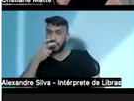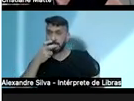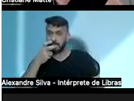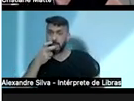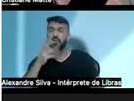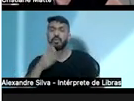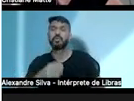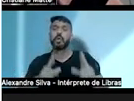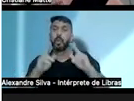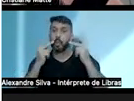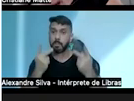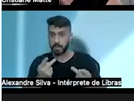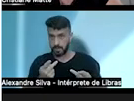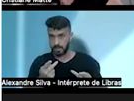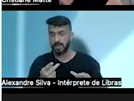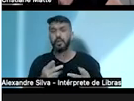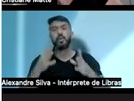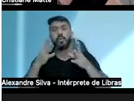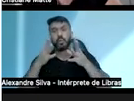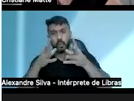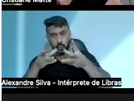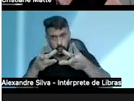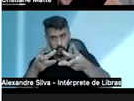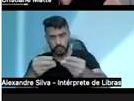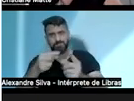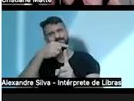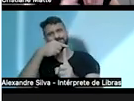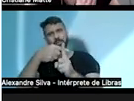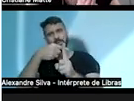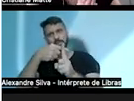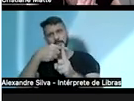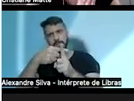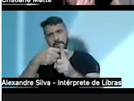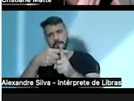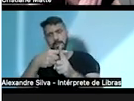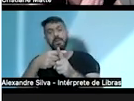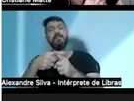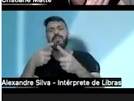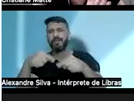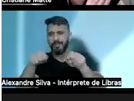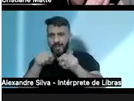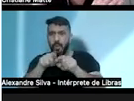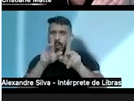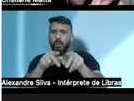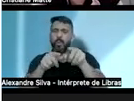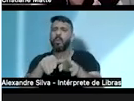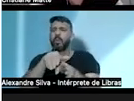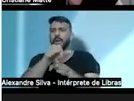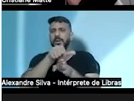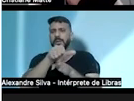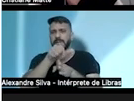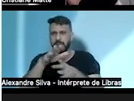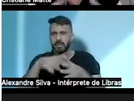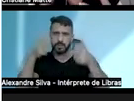em humanos, e todas elas extremamente positivas, seguindo, então, essas orientações, como eu passei para